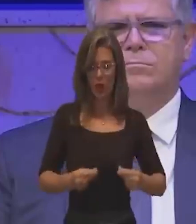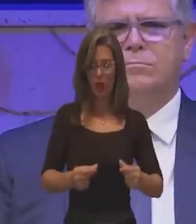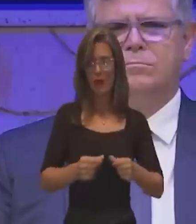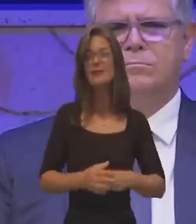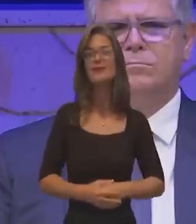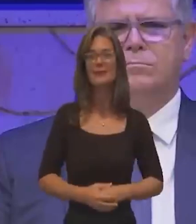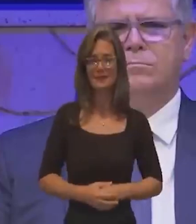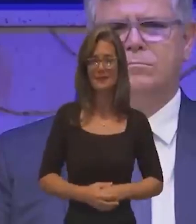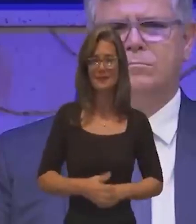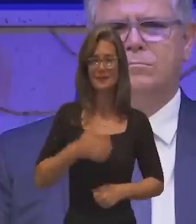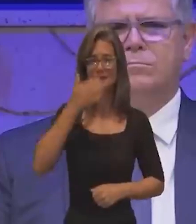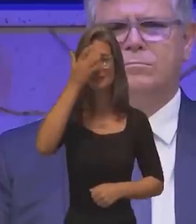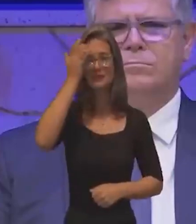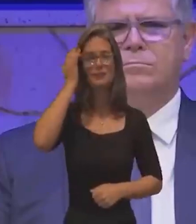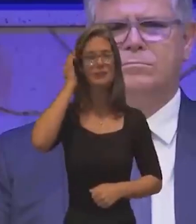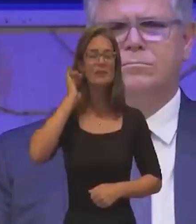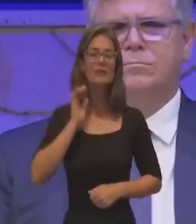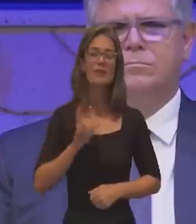edifício.